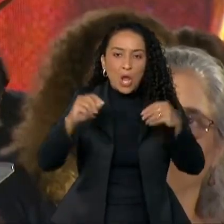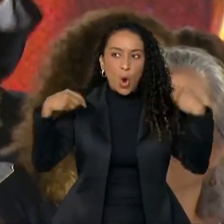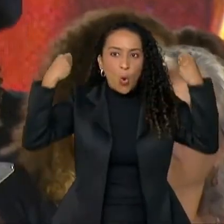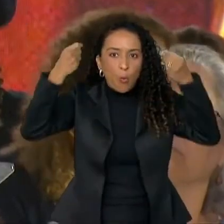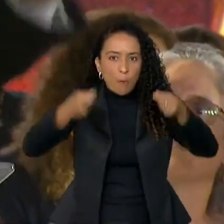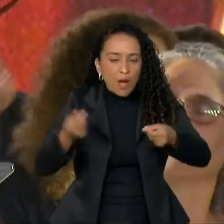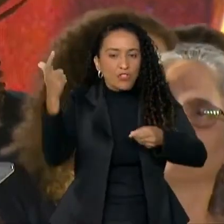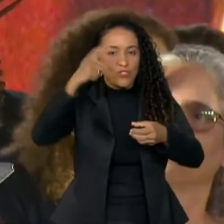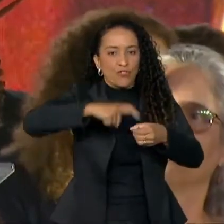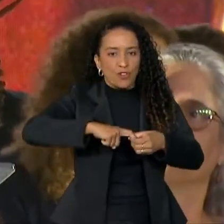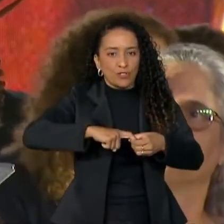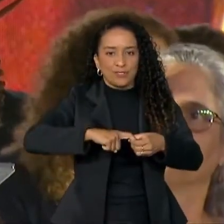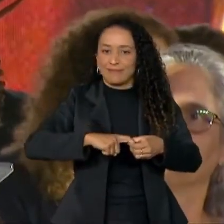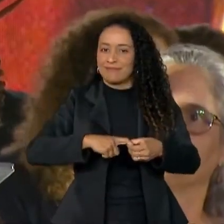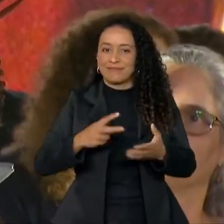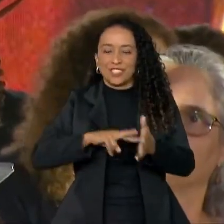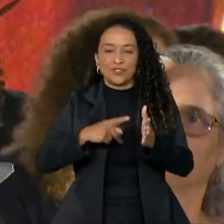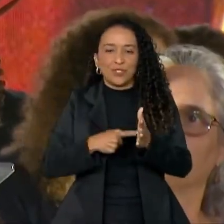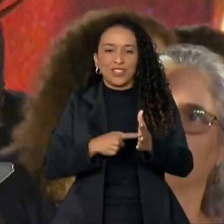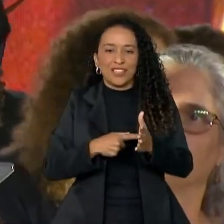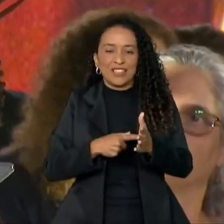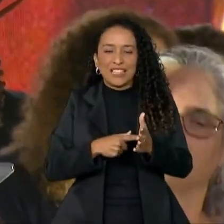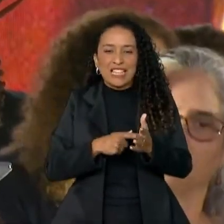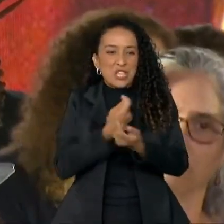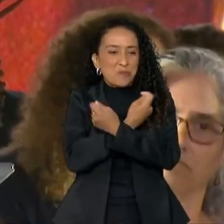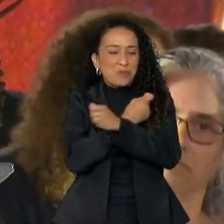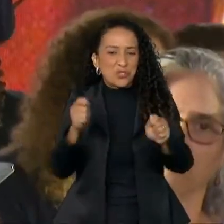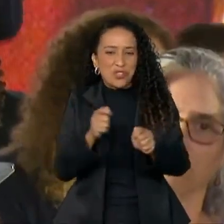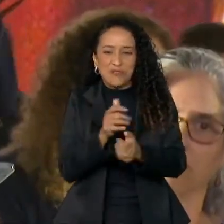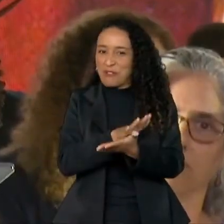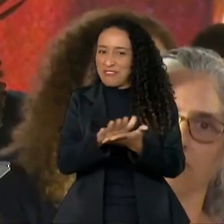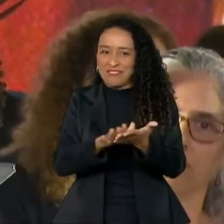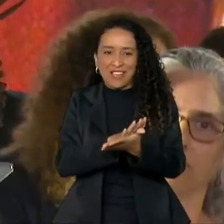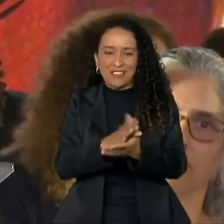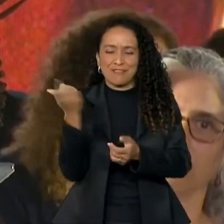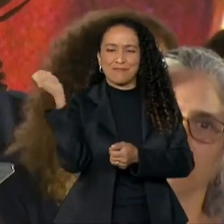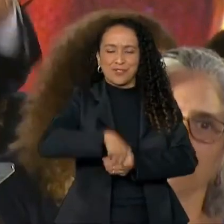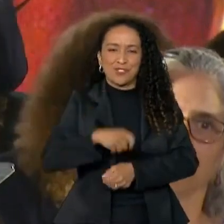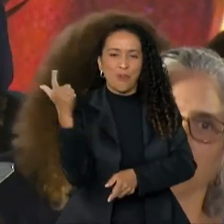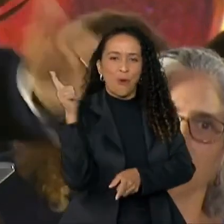significa que nada é impossível, que a gente pode conquistar